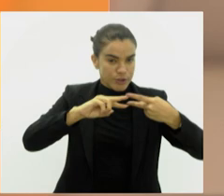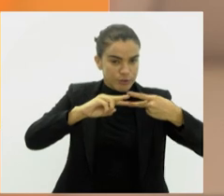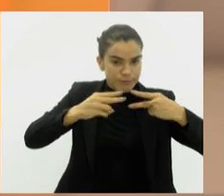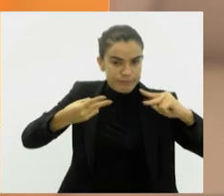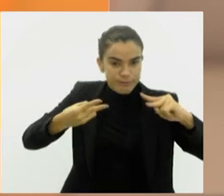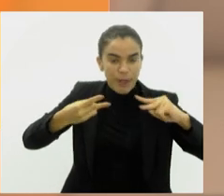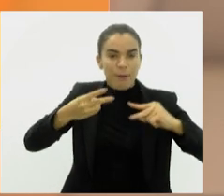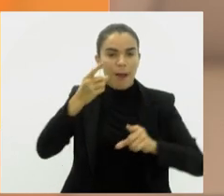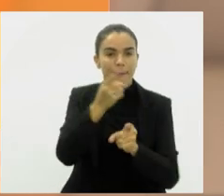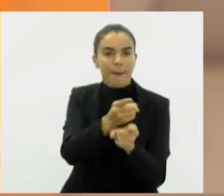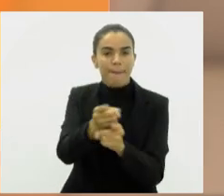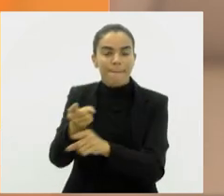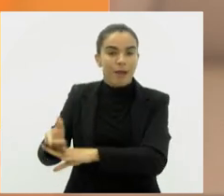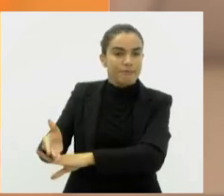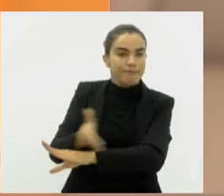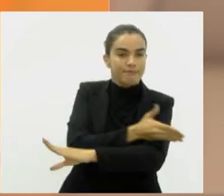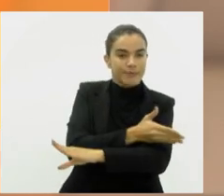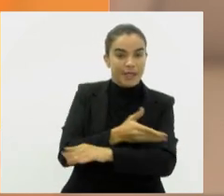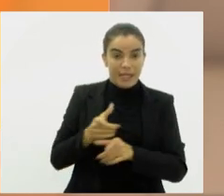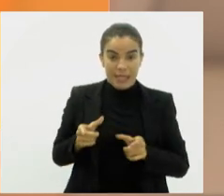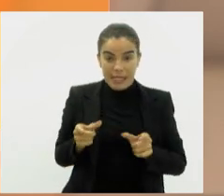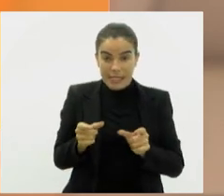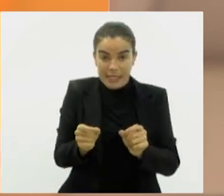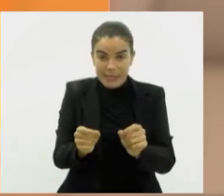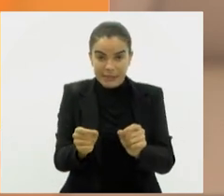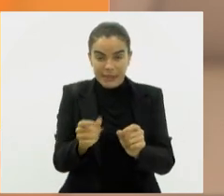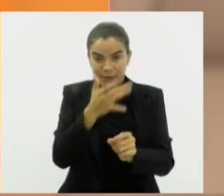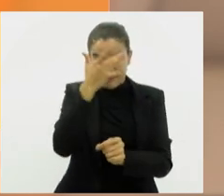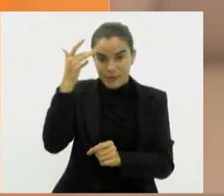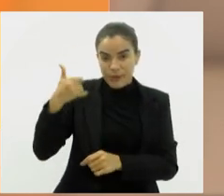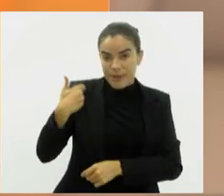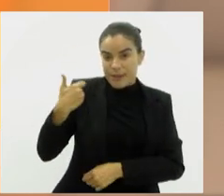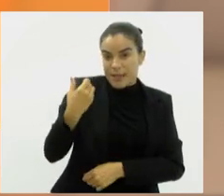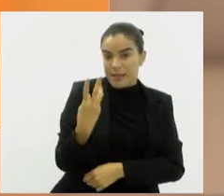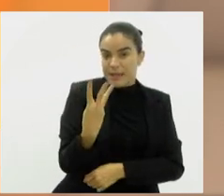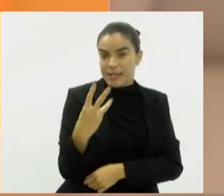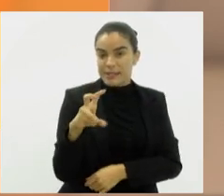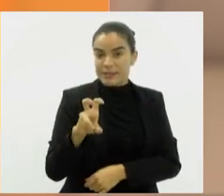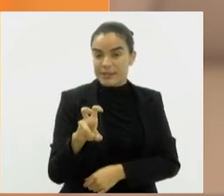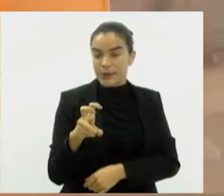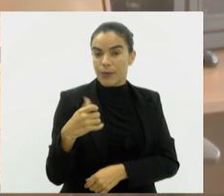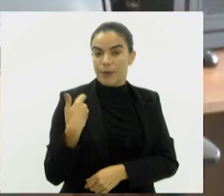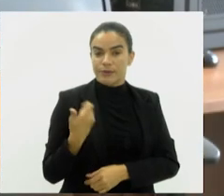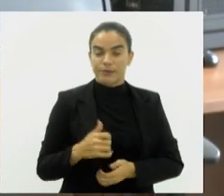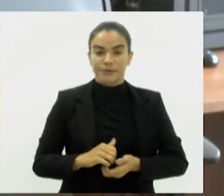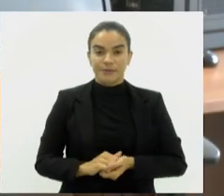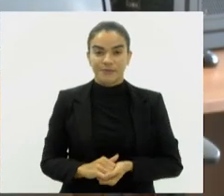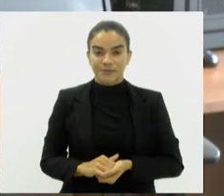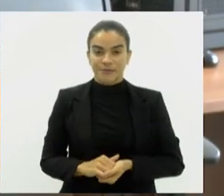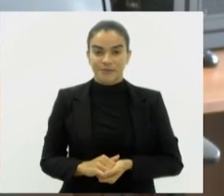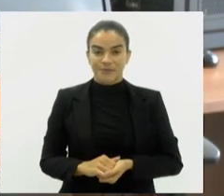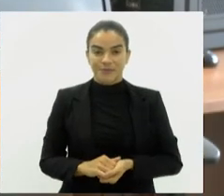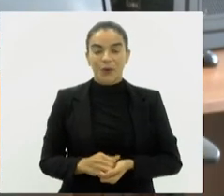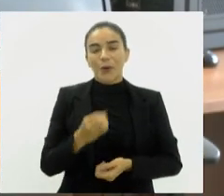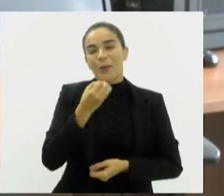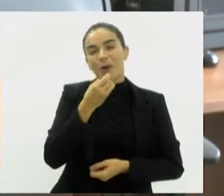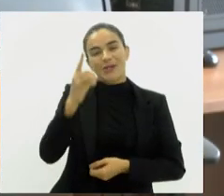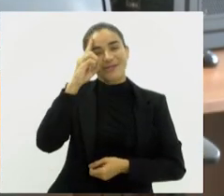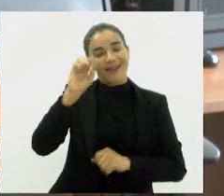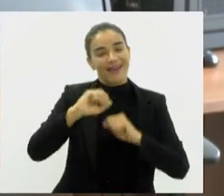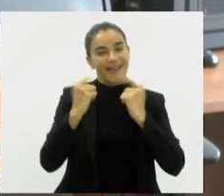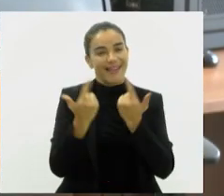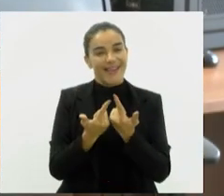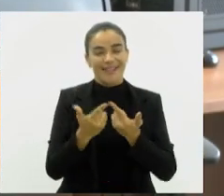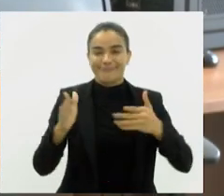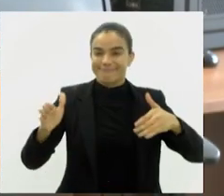para detecção precoce de câncer em pessoas a partir de 35 anos. O Bom Dia Alerj termina